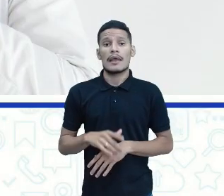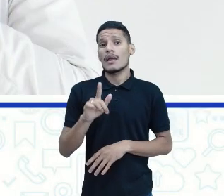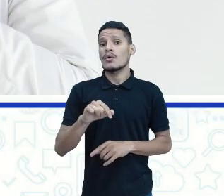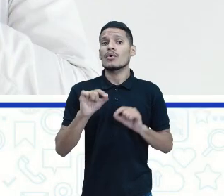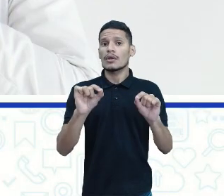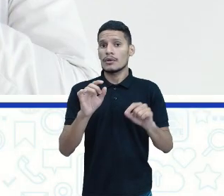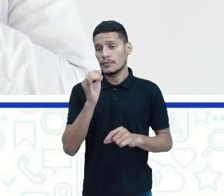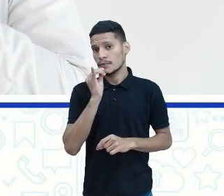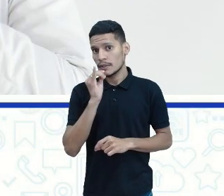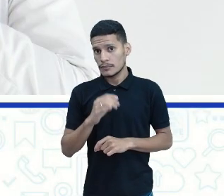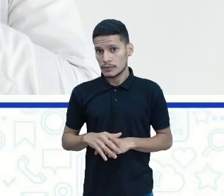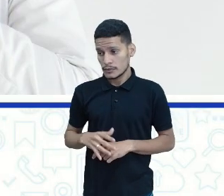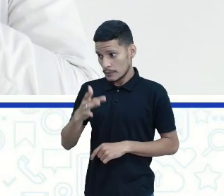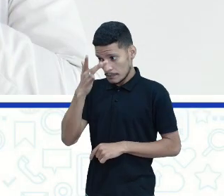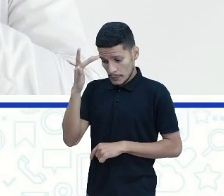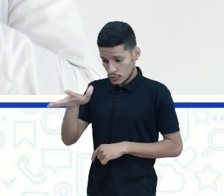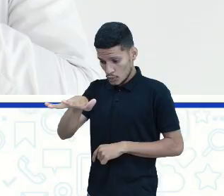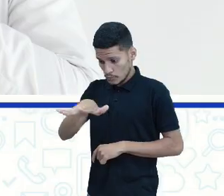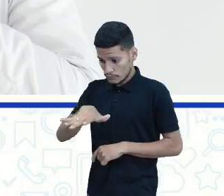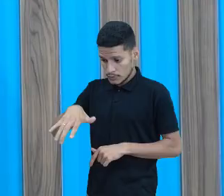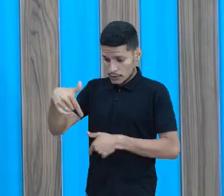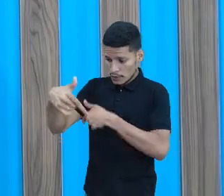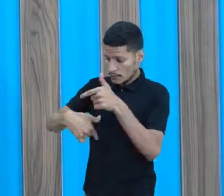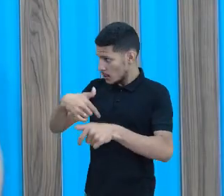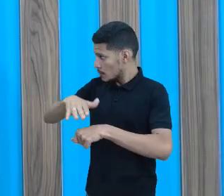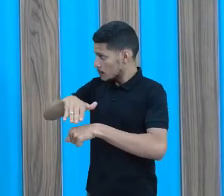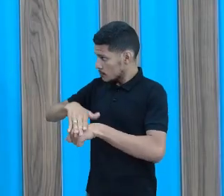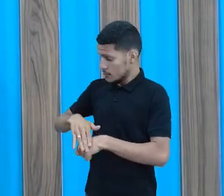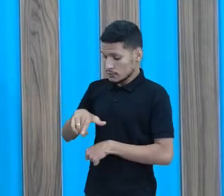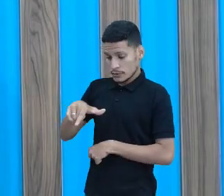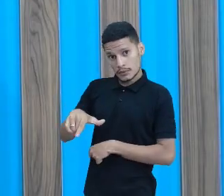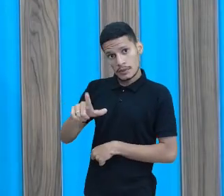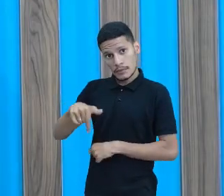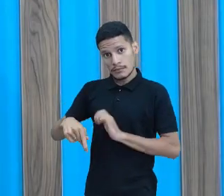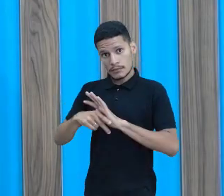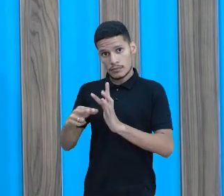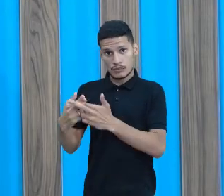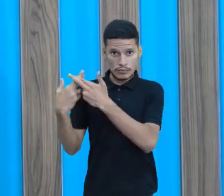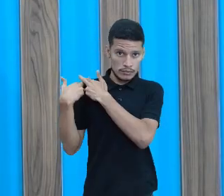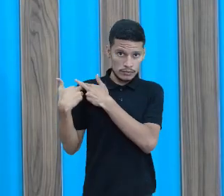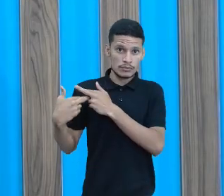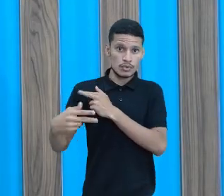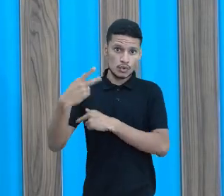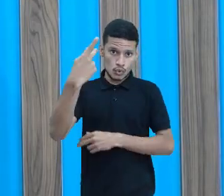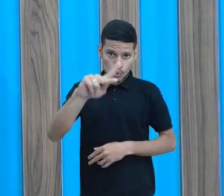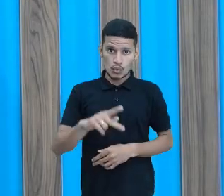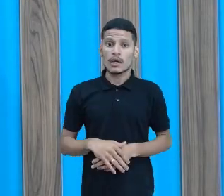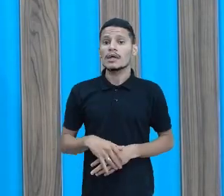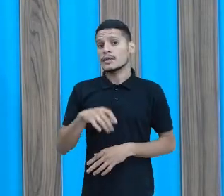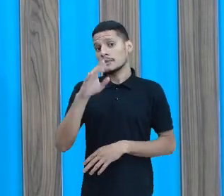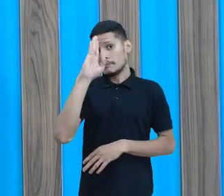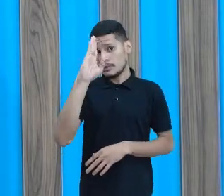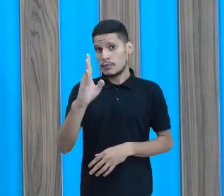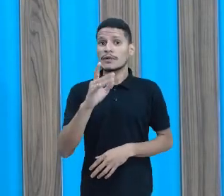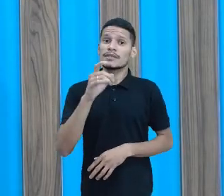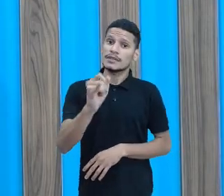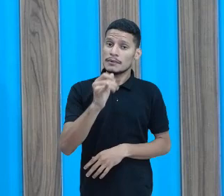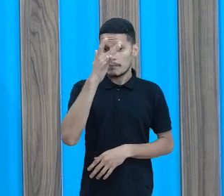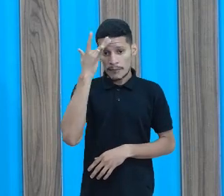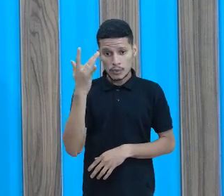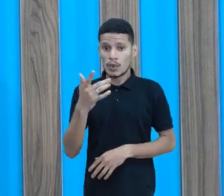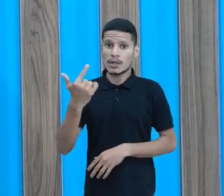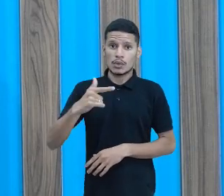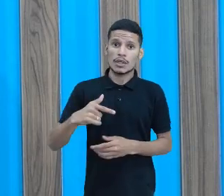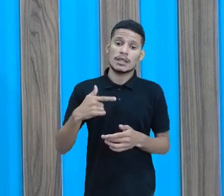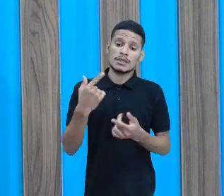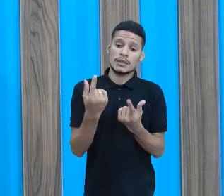seguinte: quando você trabalha por conta própria, né, a responsabilidade toda é sua. E principalmente quando você não tem dinheiro, não tem capital